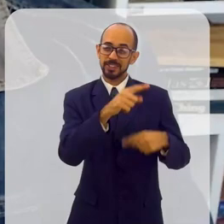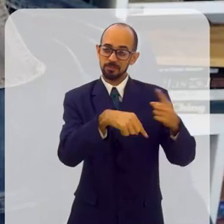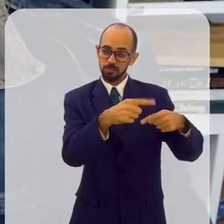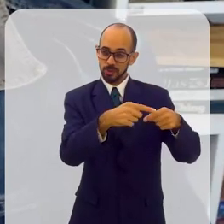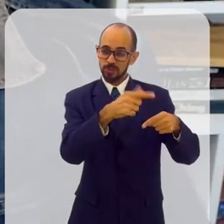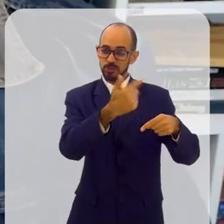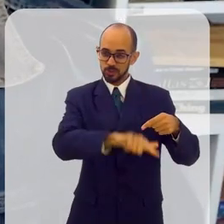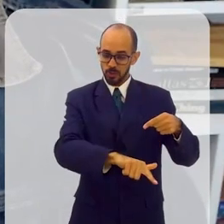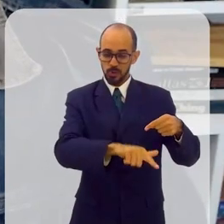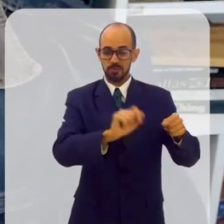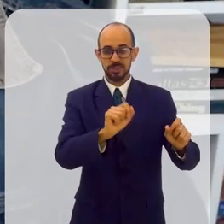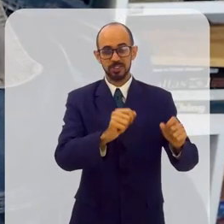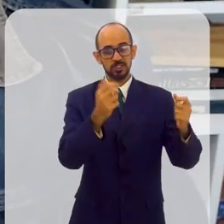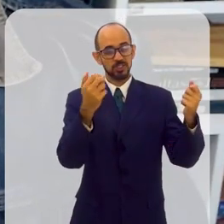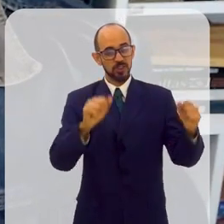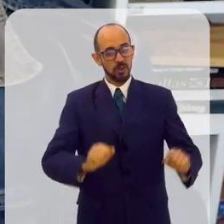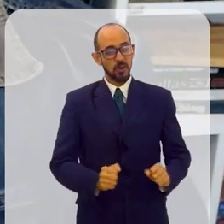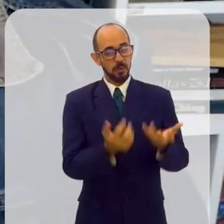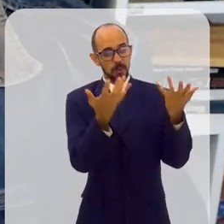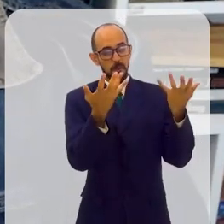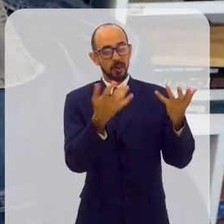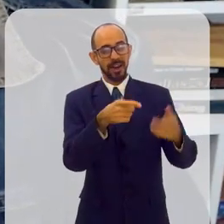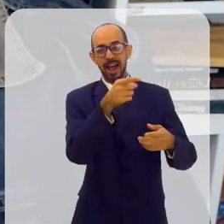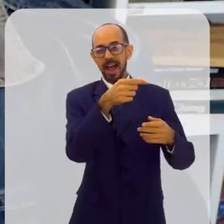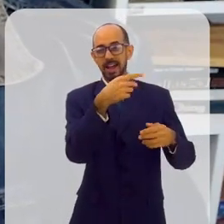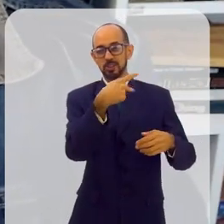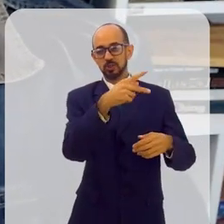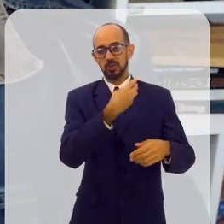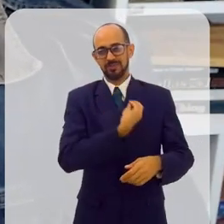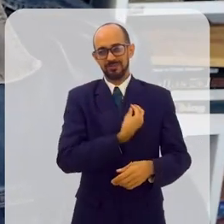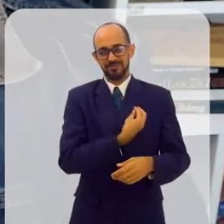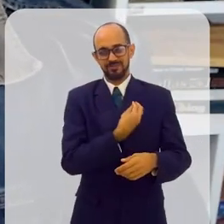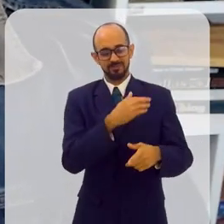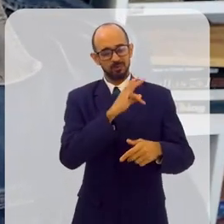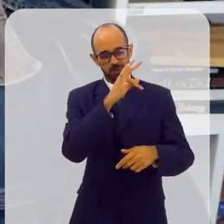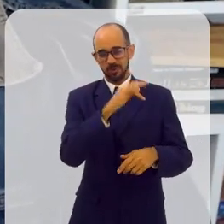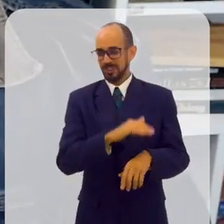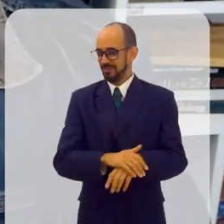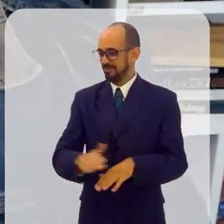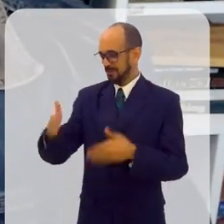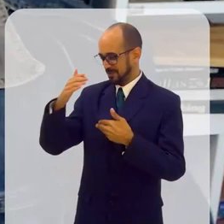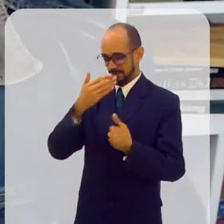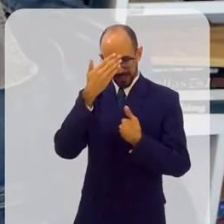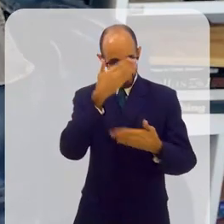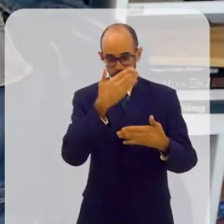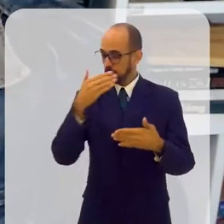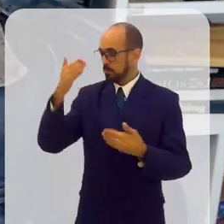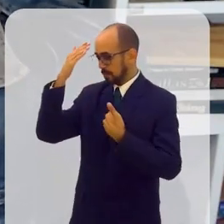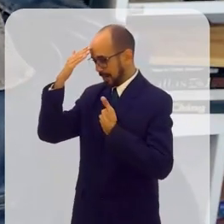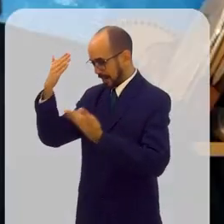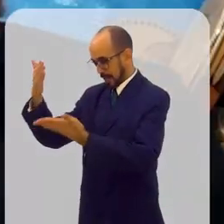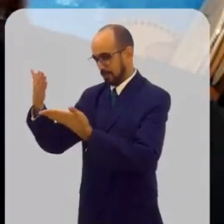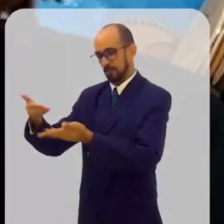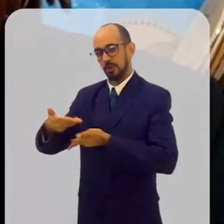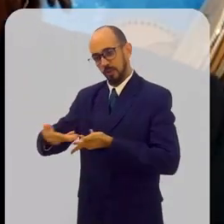encontrá-los em outras ocasiões para festejar o que você vai fazer aí pela frente. Muito obrigado.